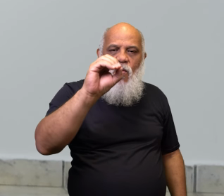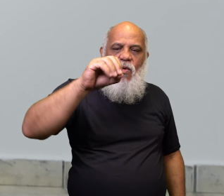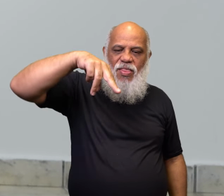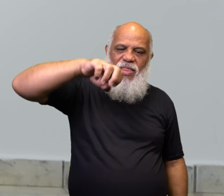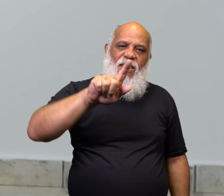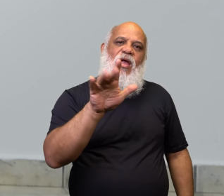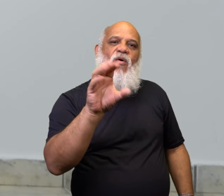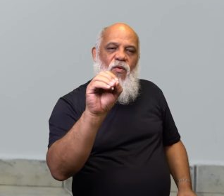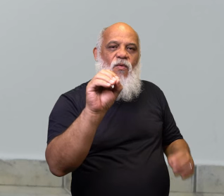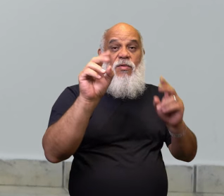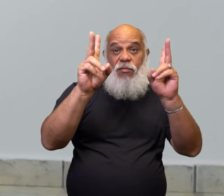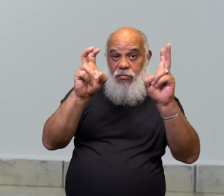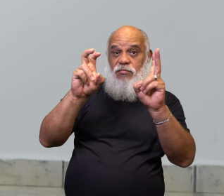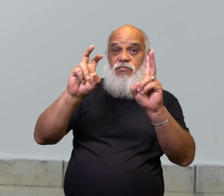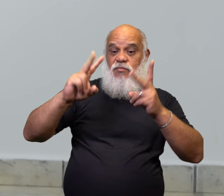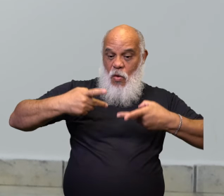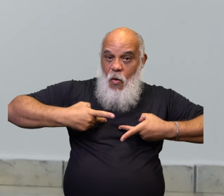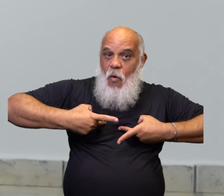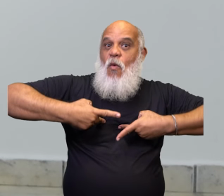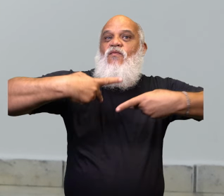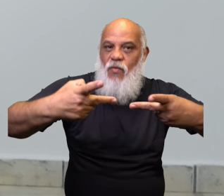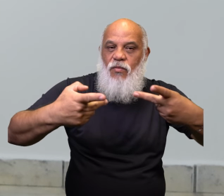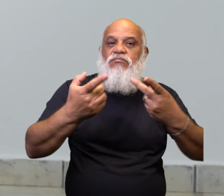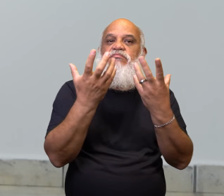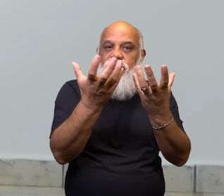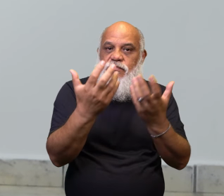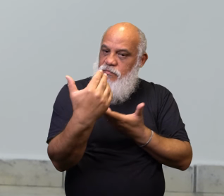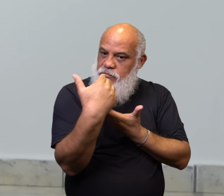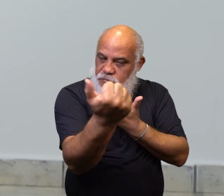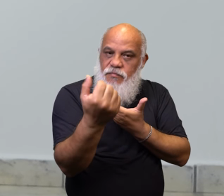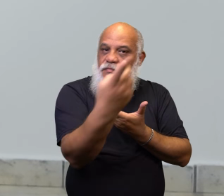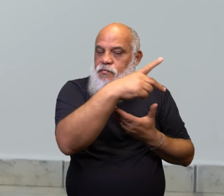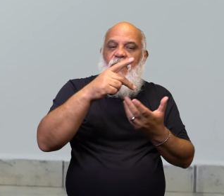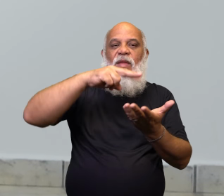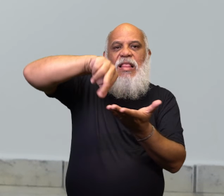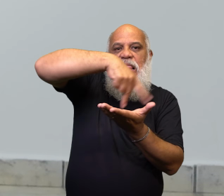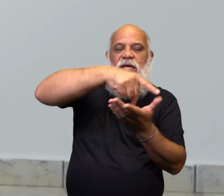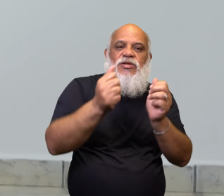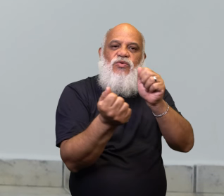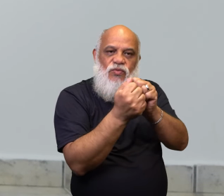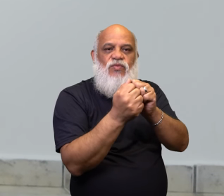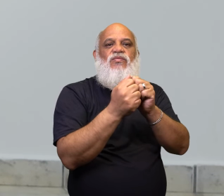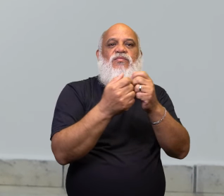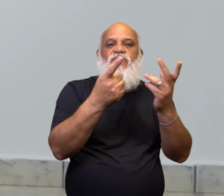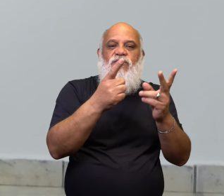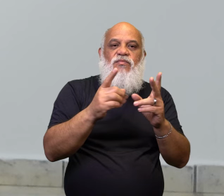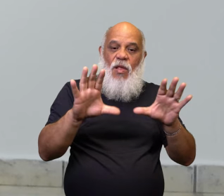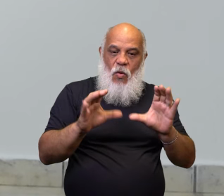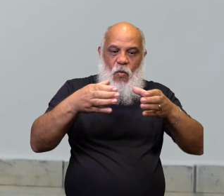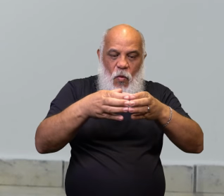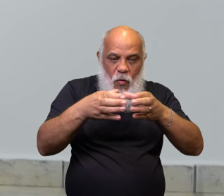de 1992. A família Brinquedo, que foi de tudo. Para fazer parte do grupo de